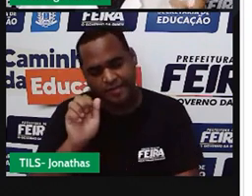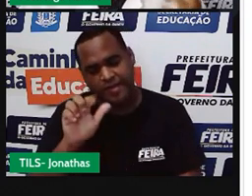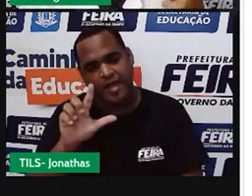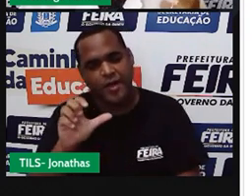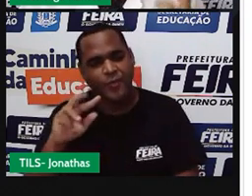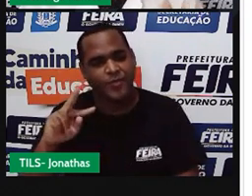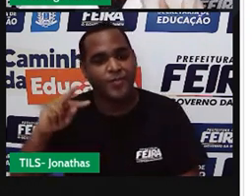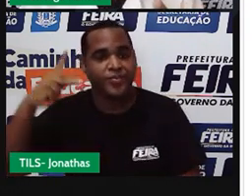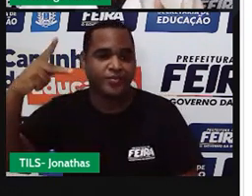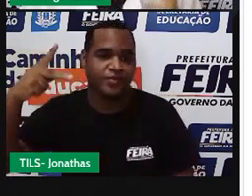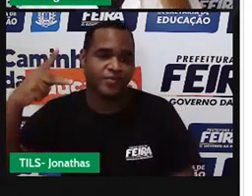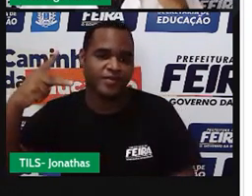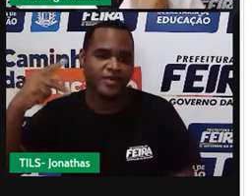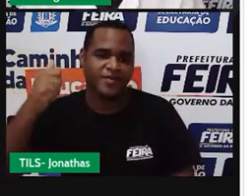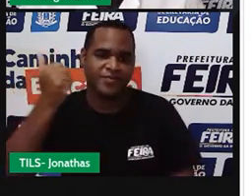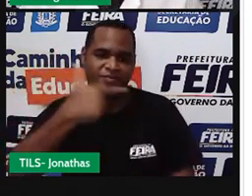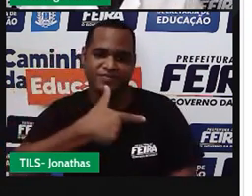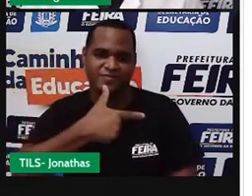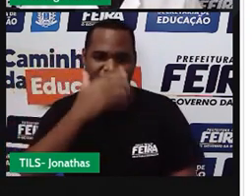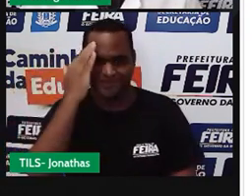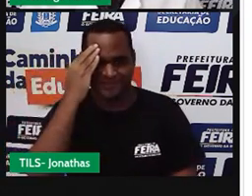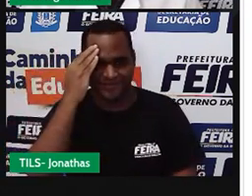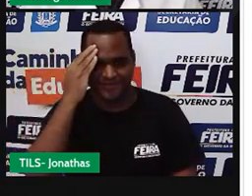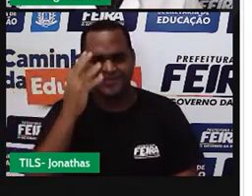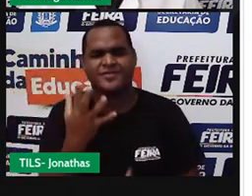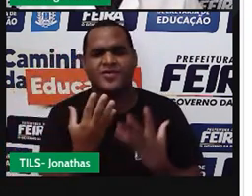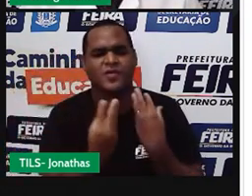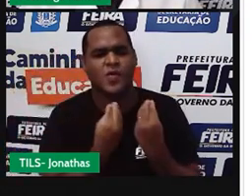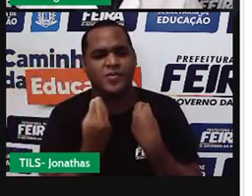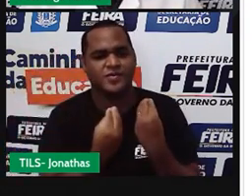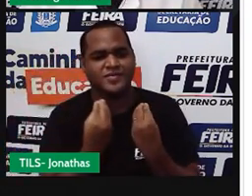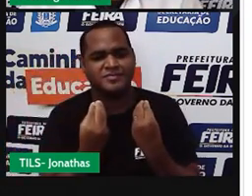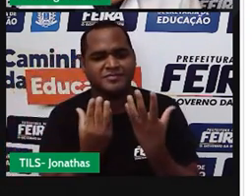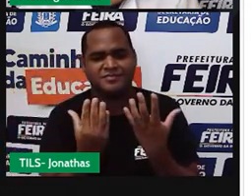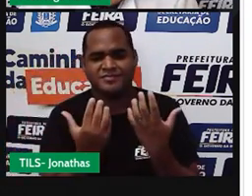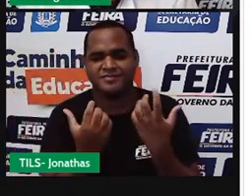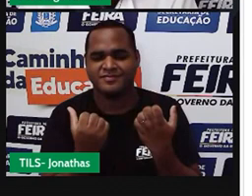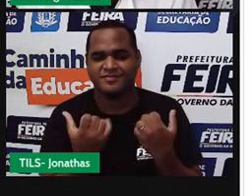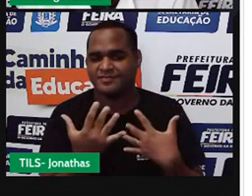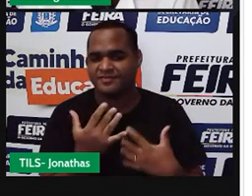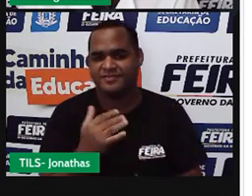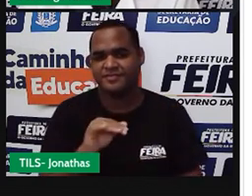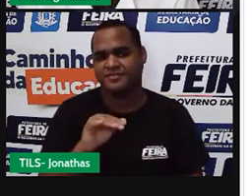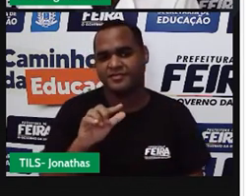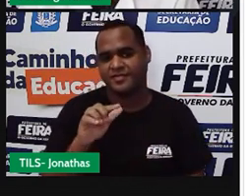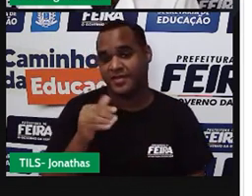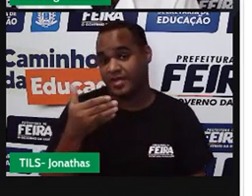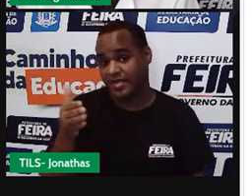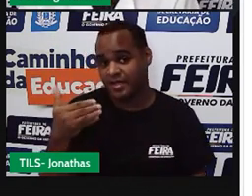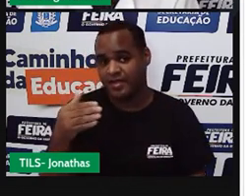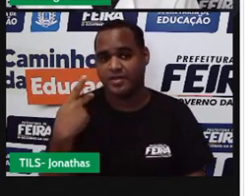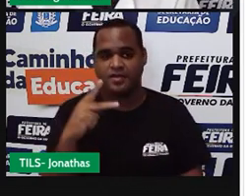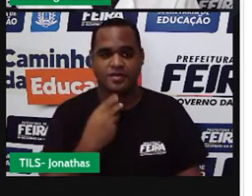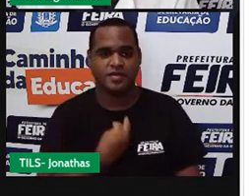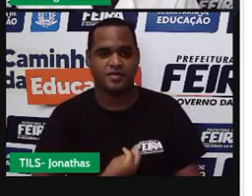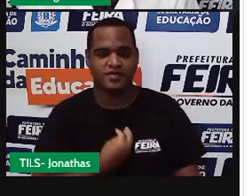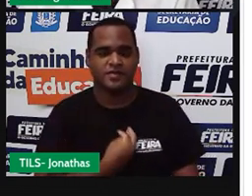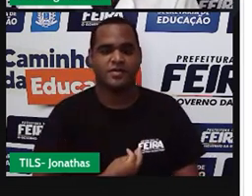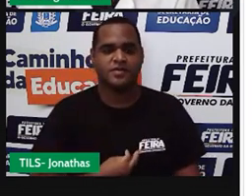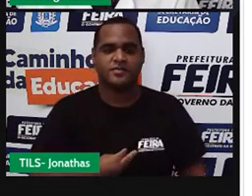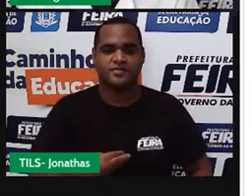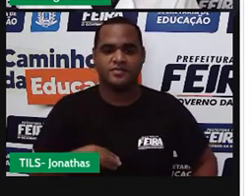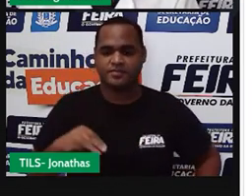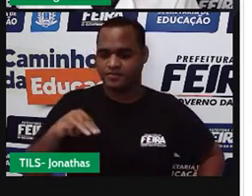el é o dobro da de Meire Como assim professor vamos dizer assim ó vamos dizer que o lado ali do